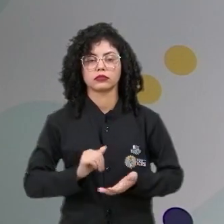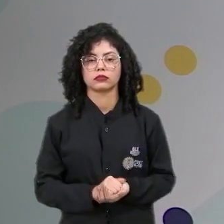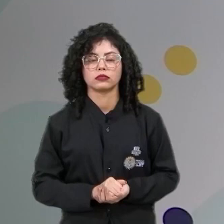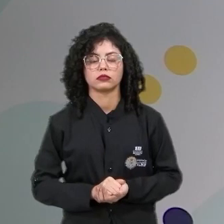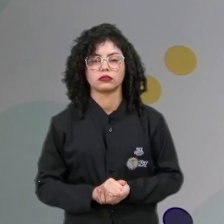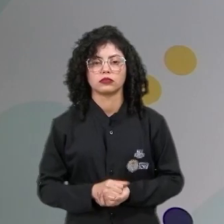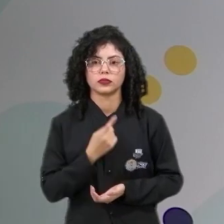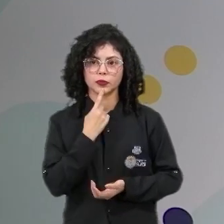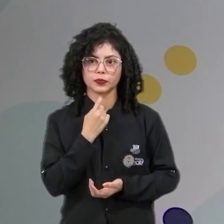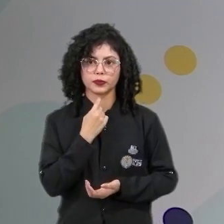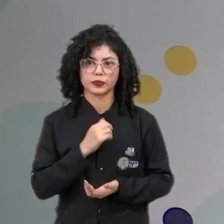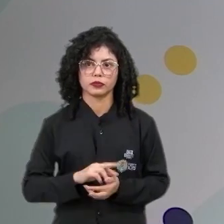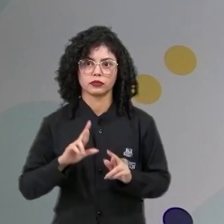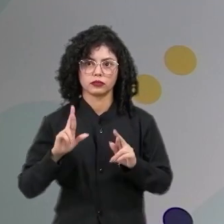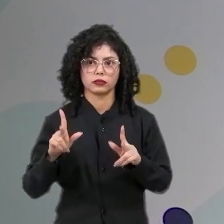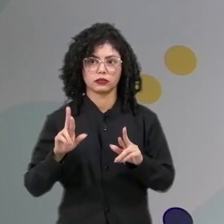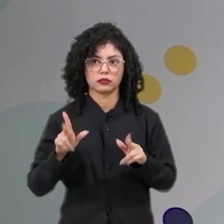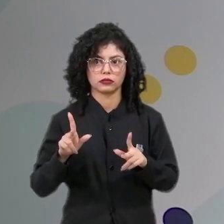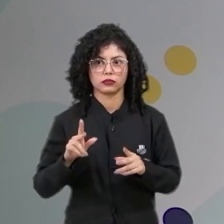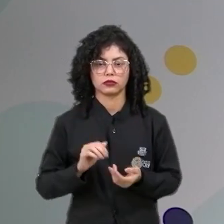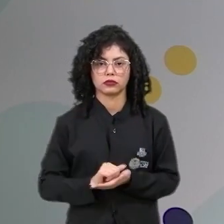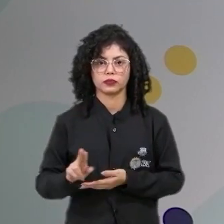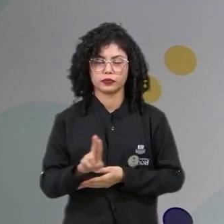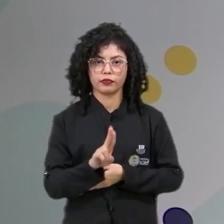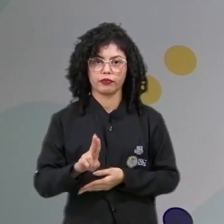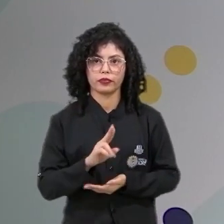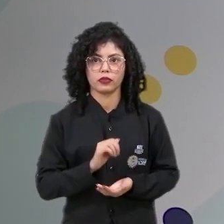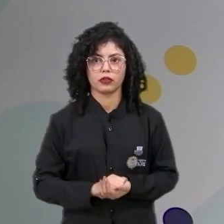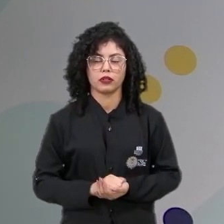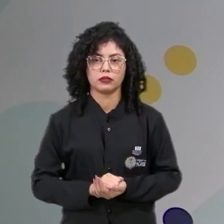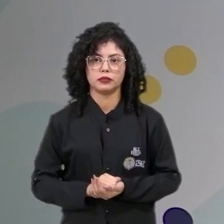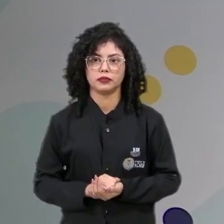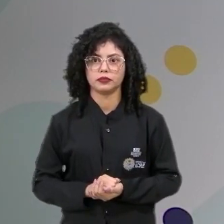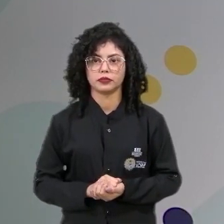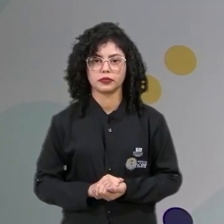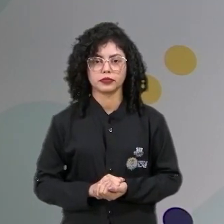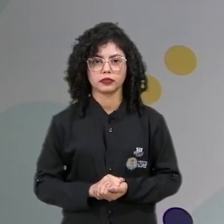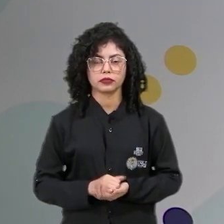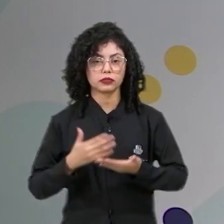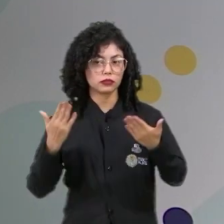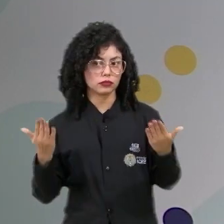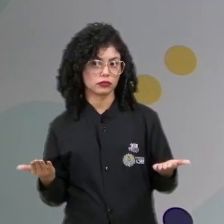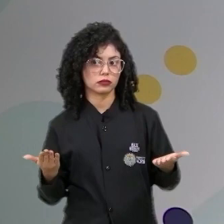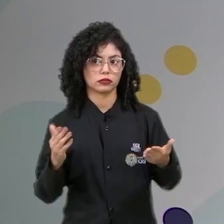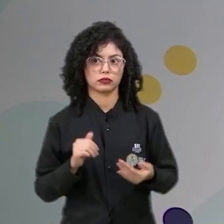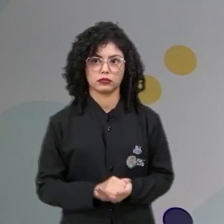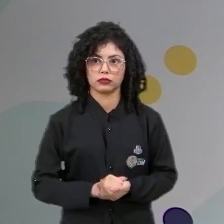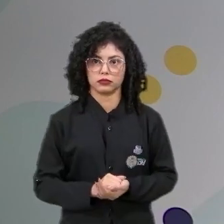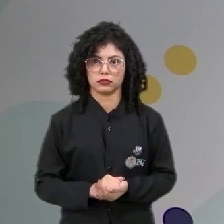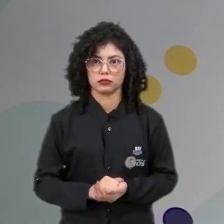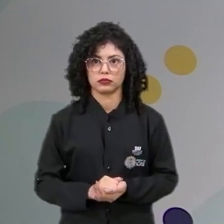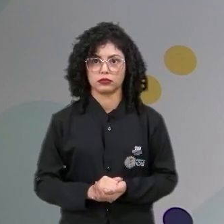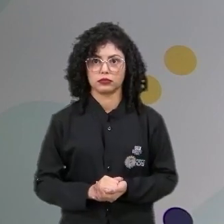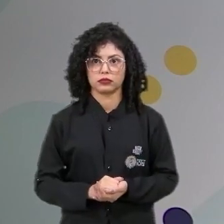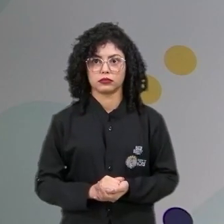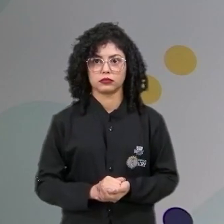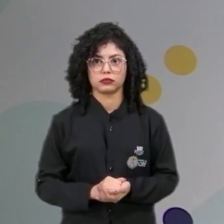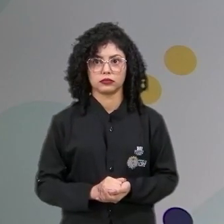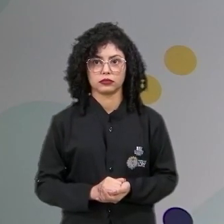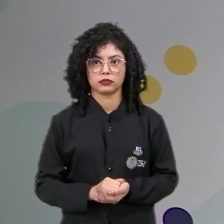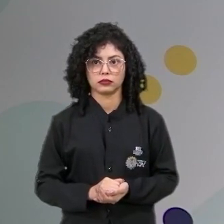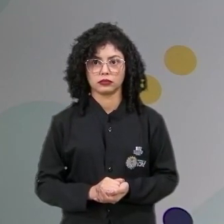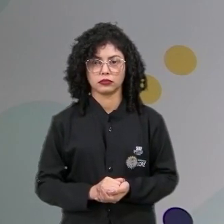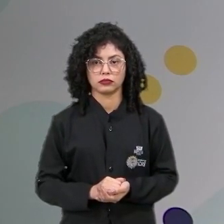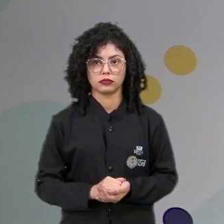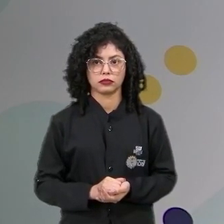essa diferente nomenclatura aí. Então, eu quero o seguinte, voltar